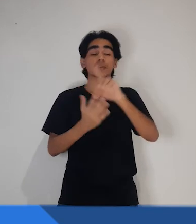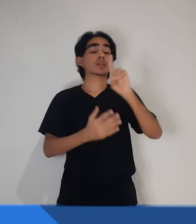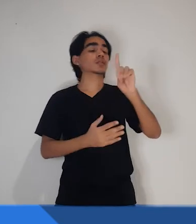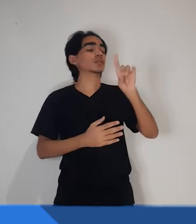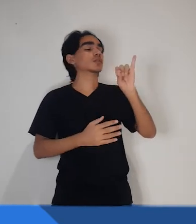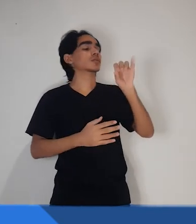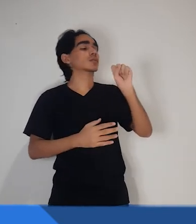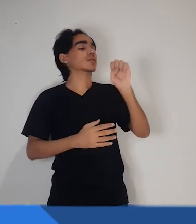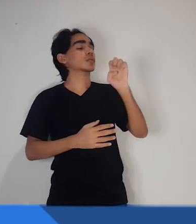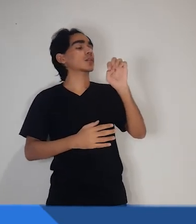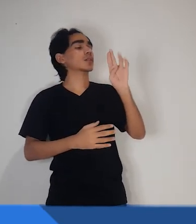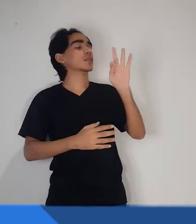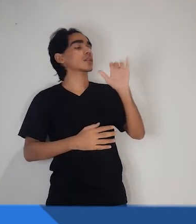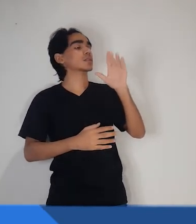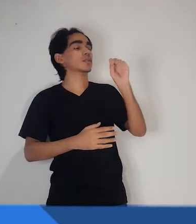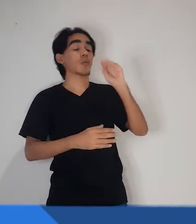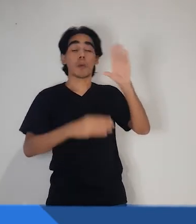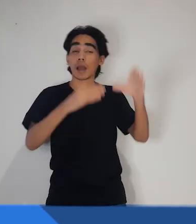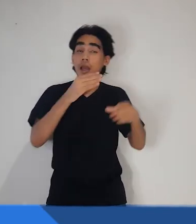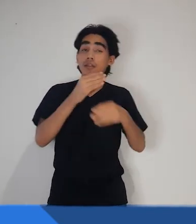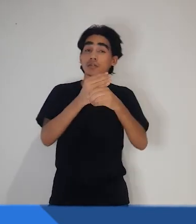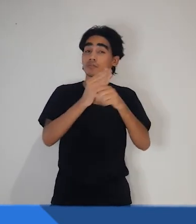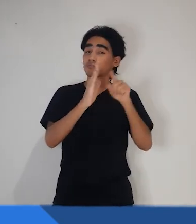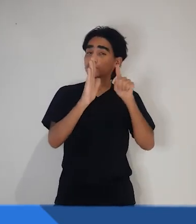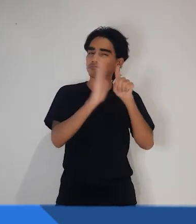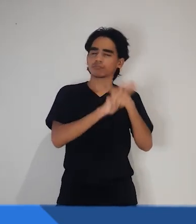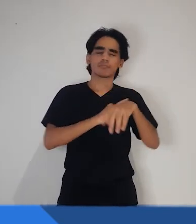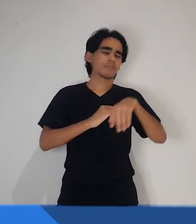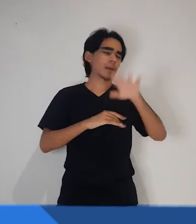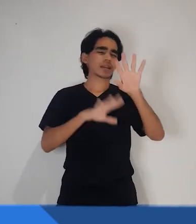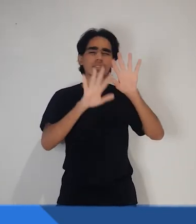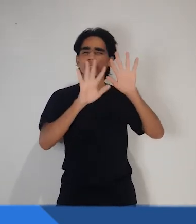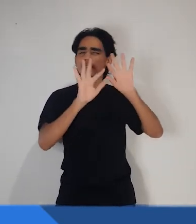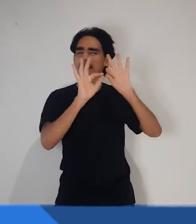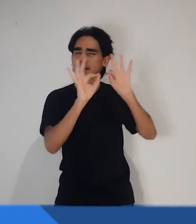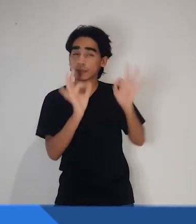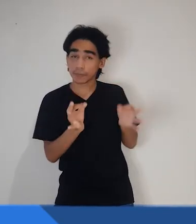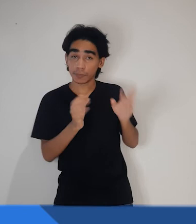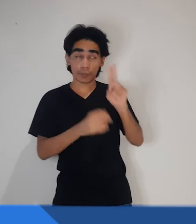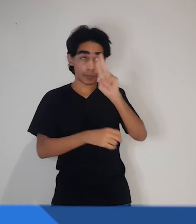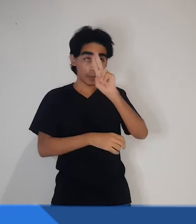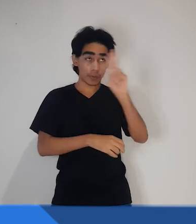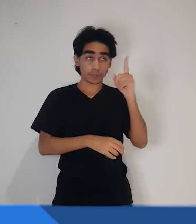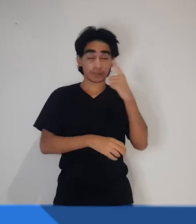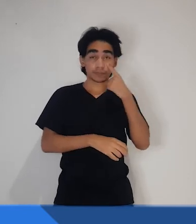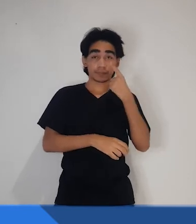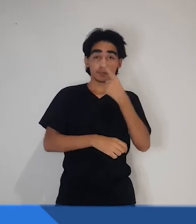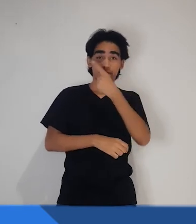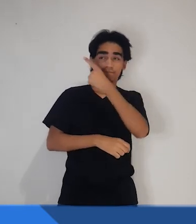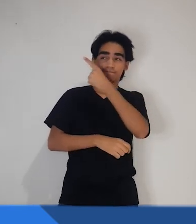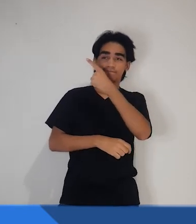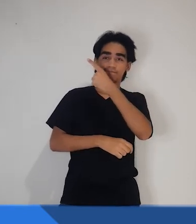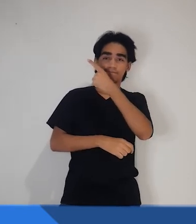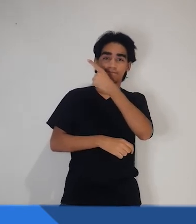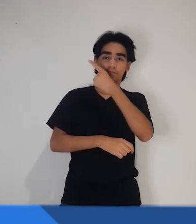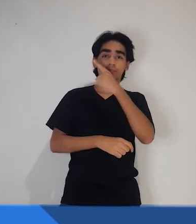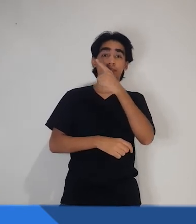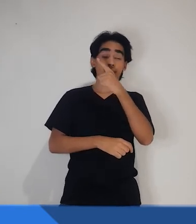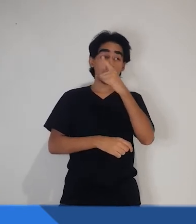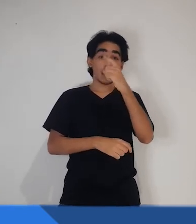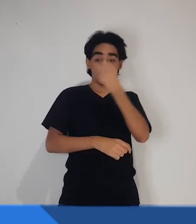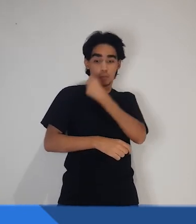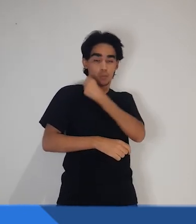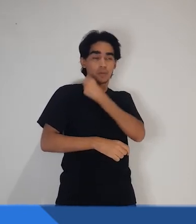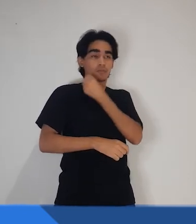Vamos olhar aqui, ó, dissertação, e clica em adicionar. Essa é a mais simples de todas. Então eu dou o nome para ela de